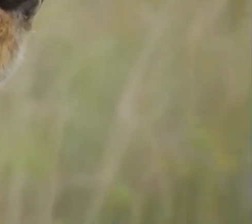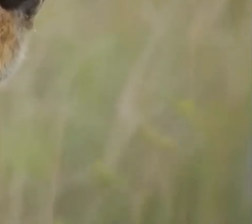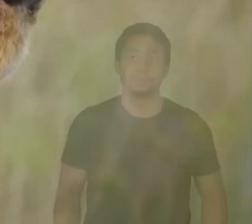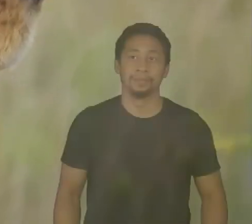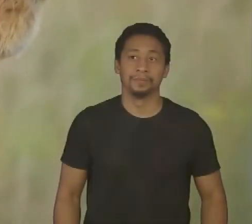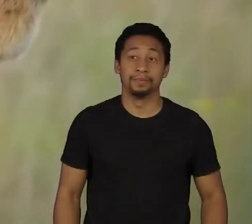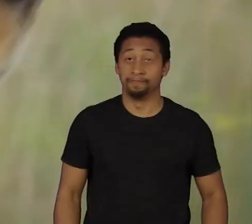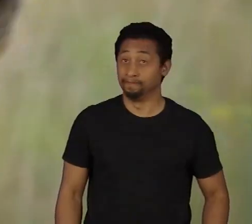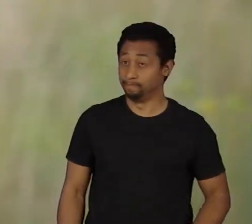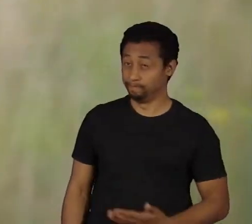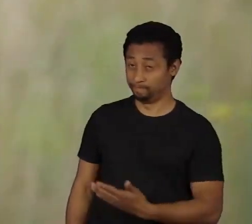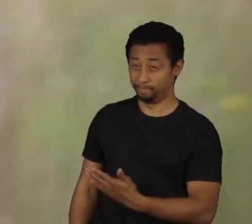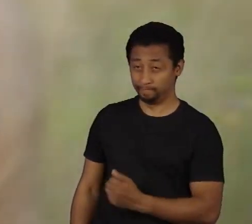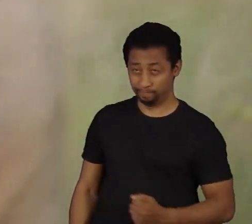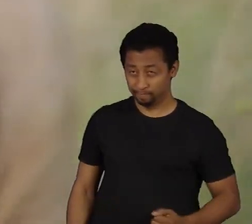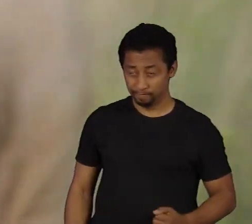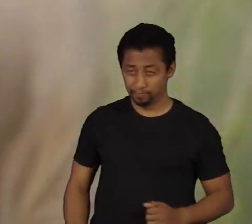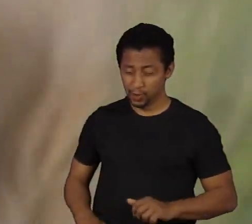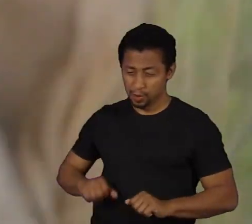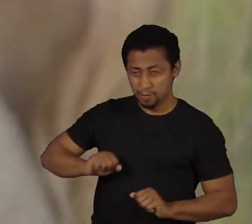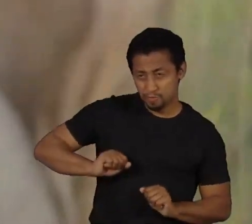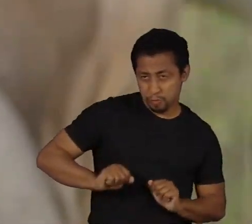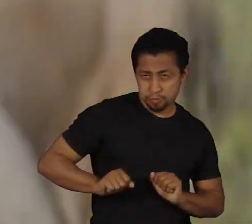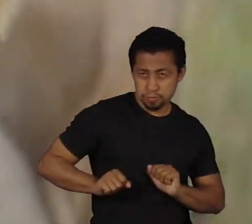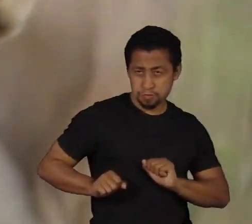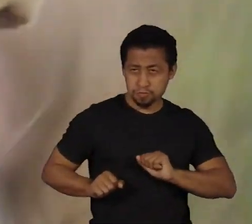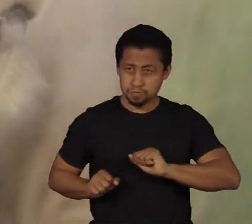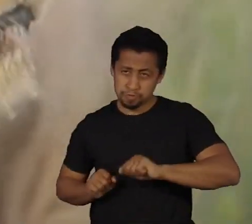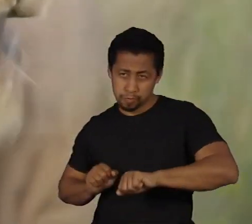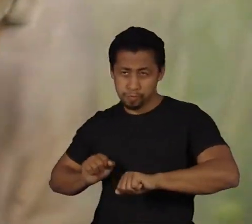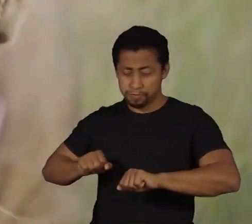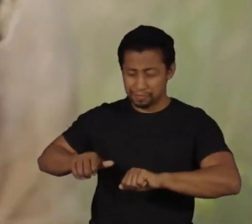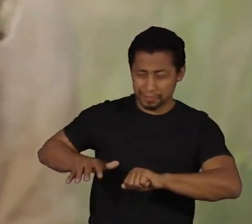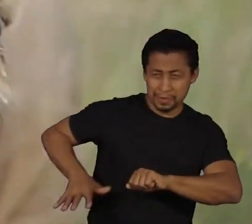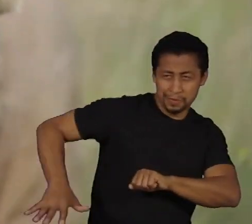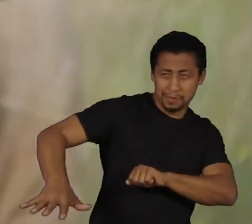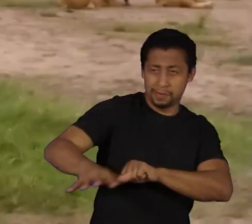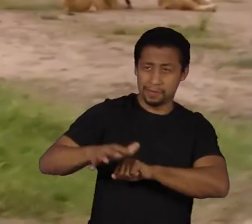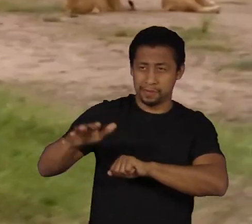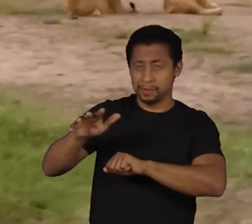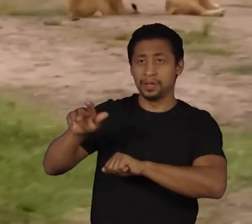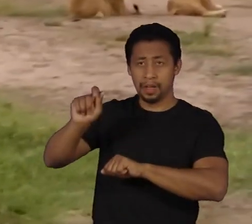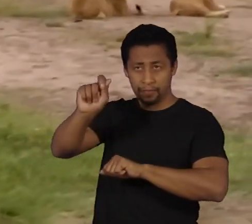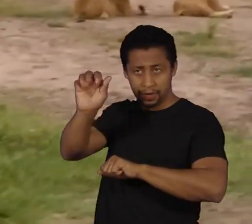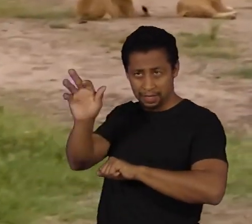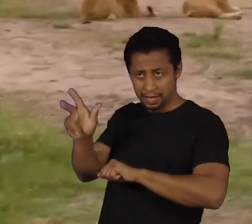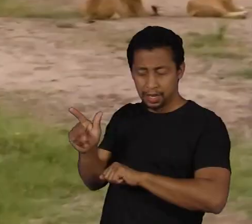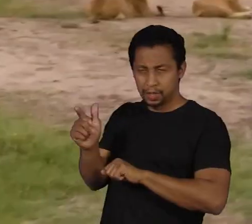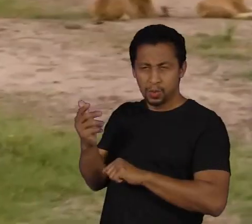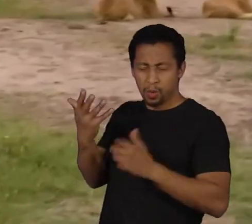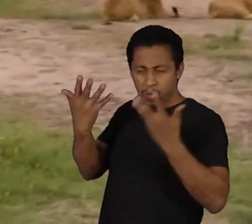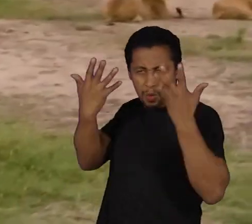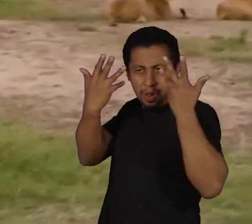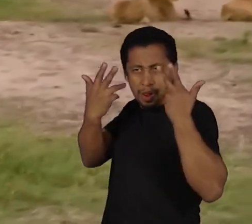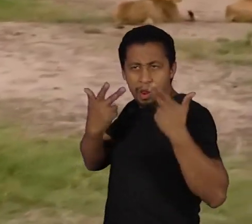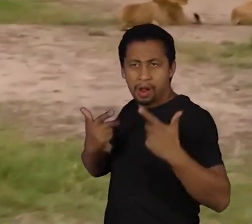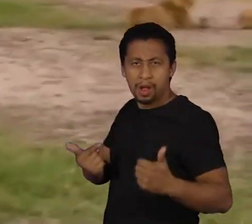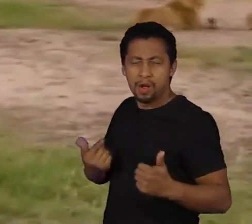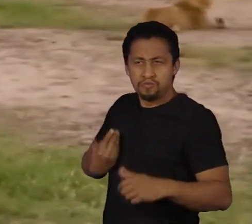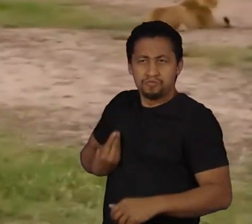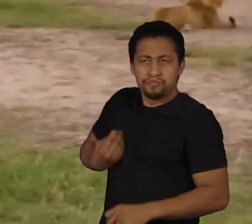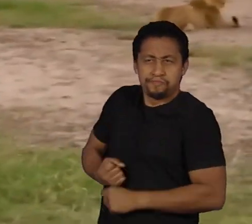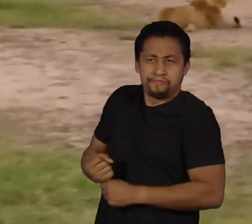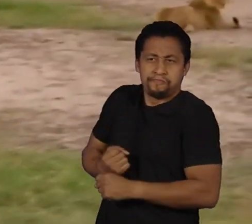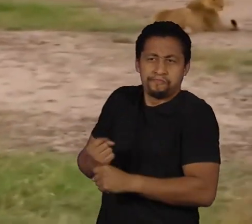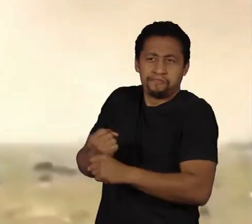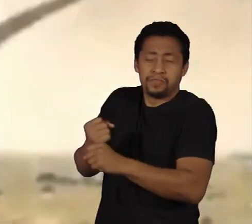Uma lenda da savana africana. Durante mais de 10 anos, o leão Lonquito reinou no Parque Nacional de Amboseli, no